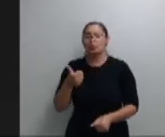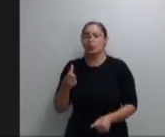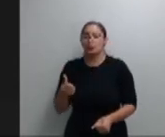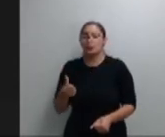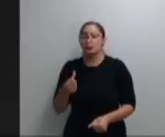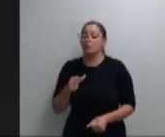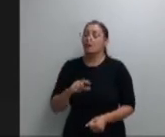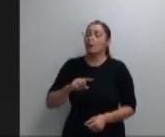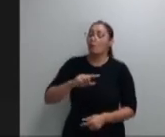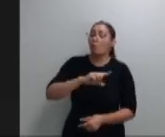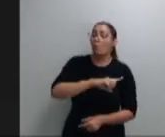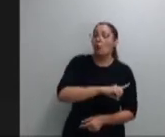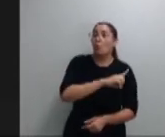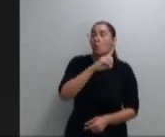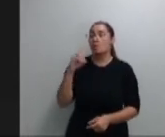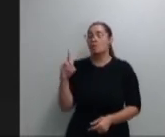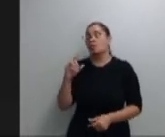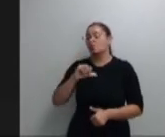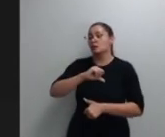data foi isso que ocorreu